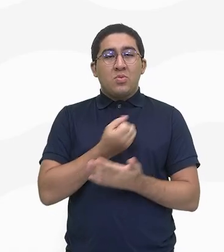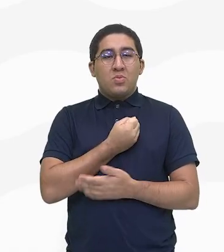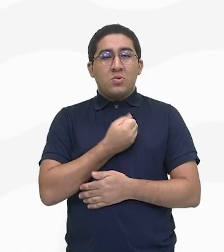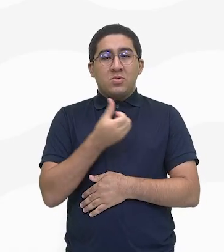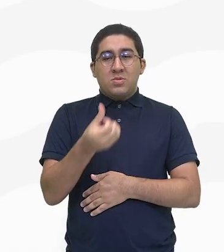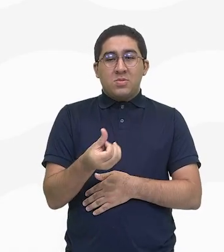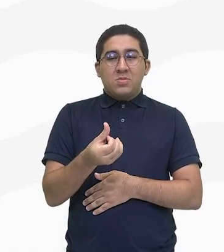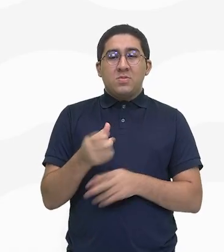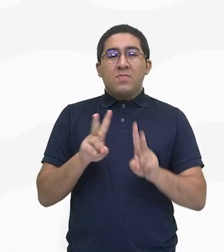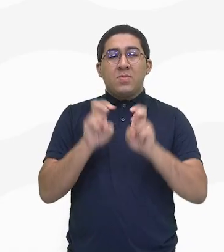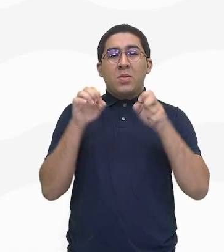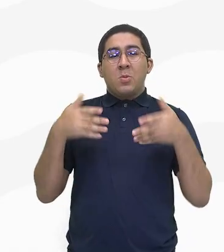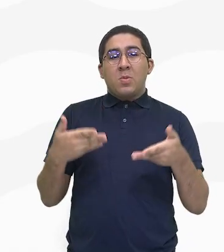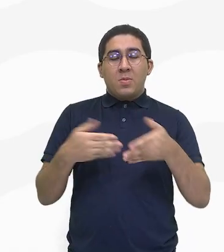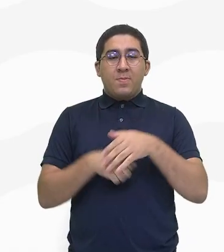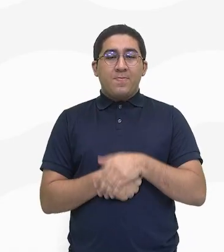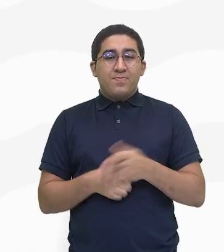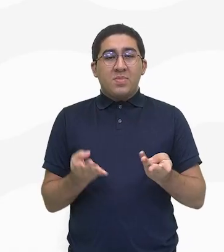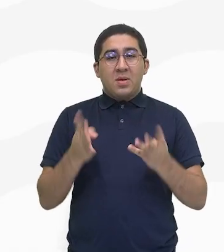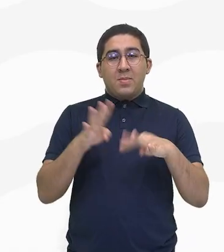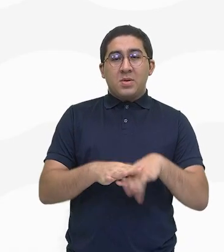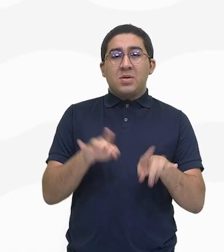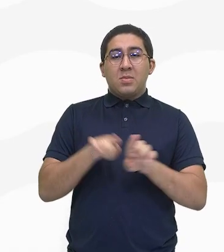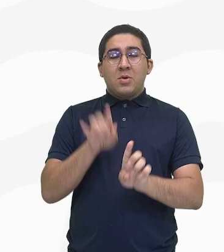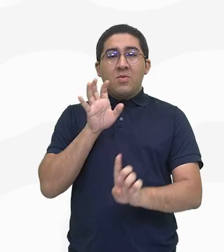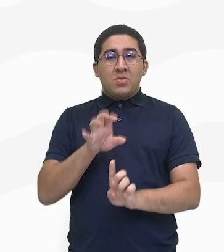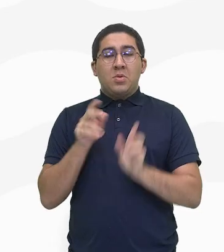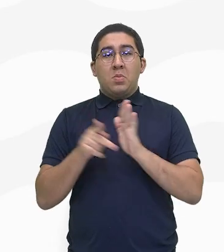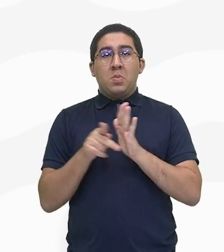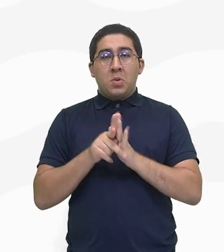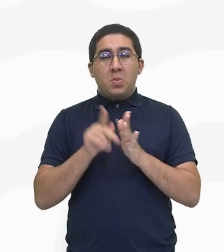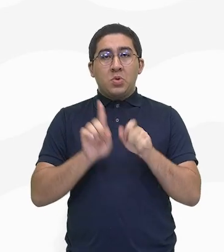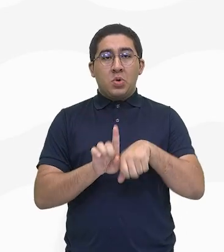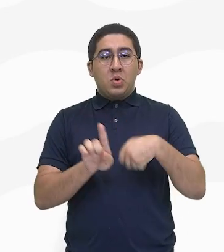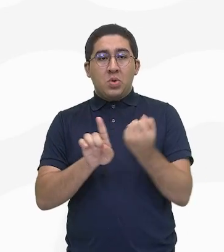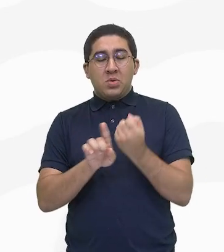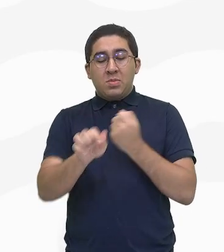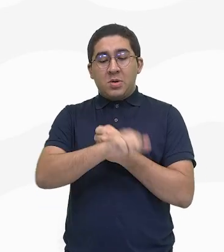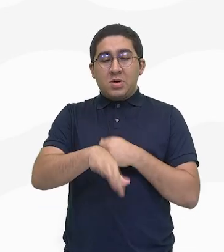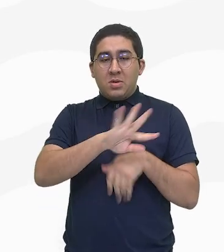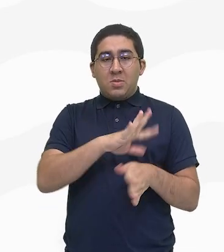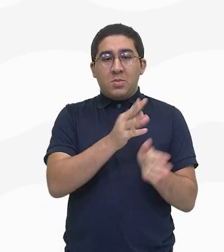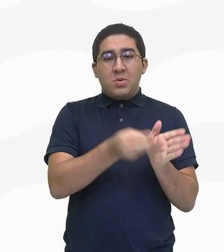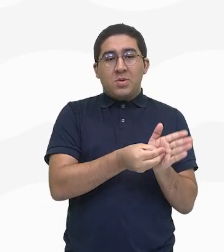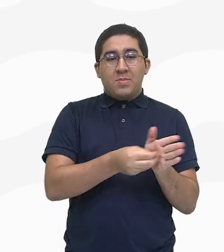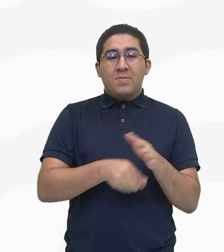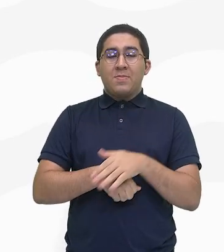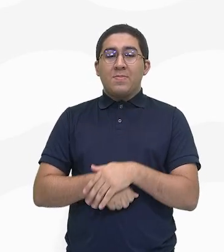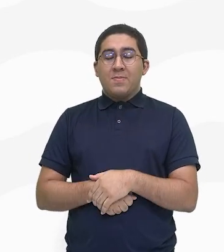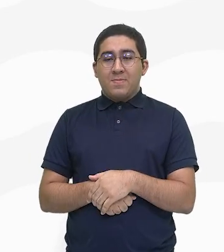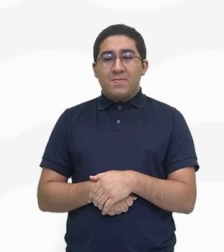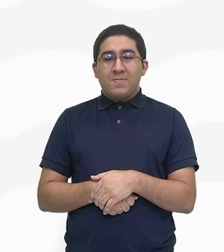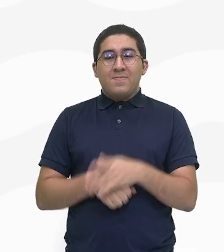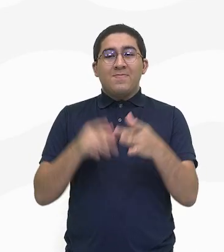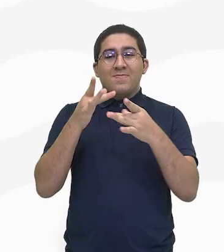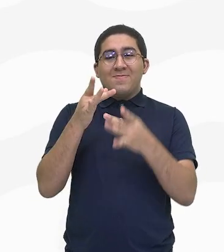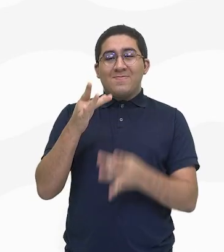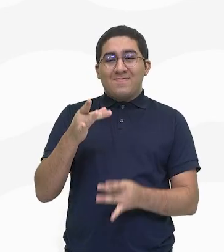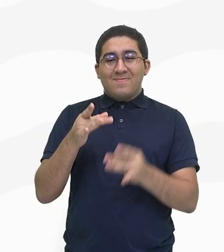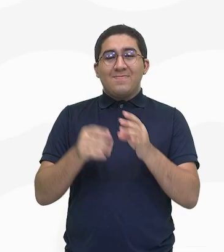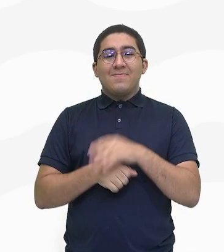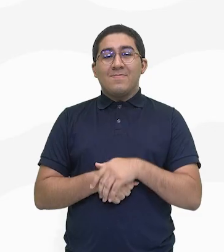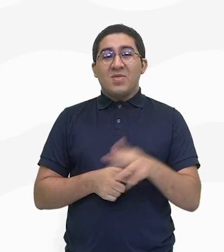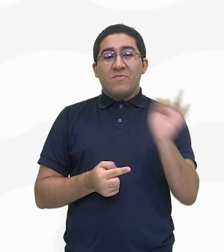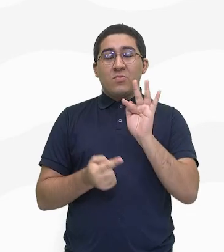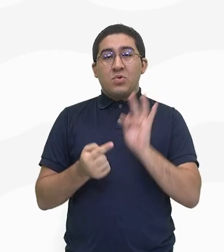objeto de conhecimento, matemática e os impactos socioambientais na Amazônia. E o detalhamento, função polinomial